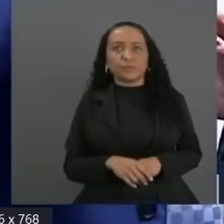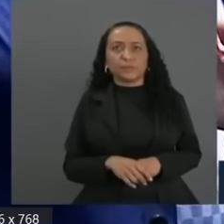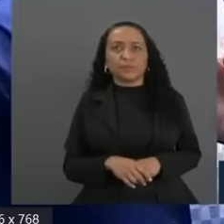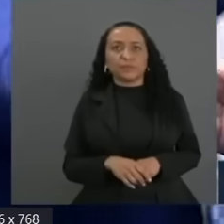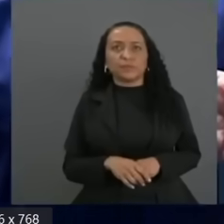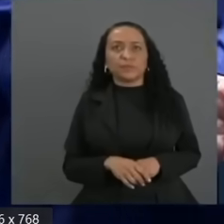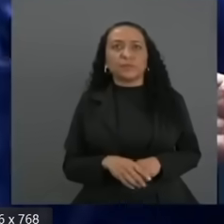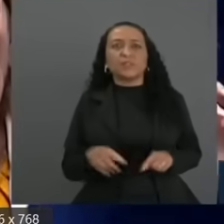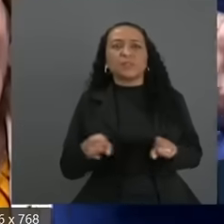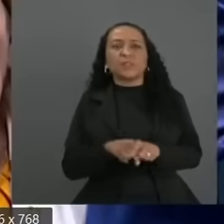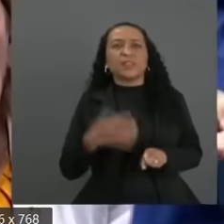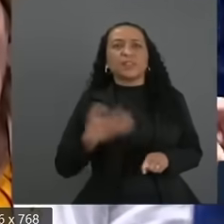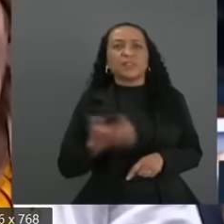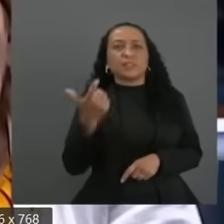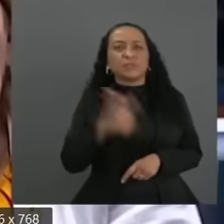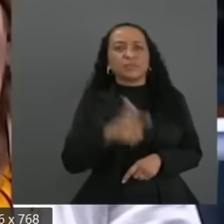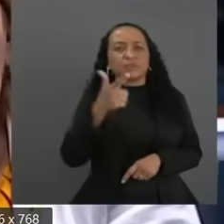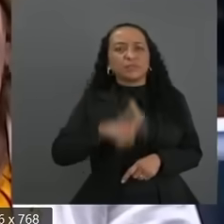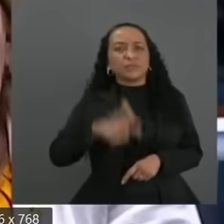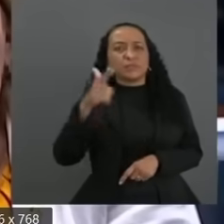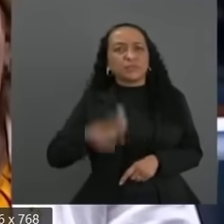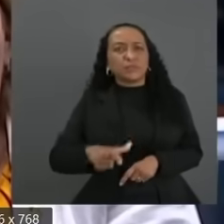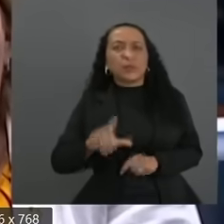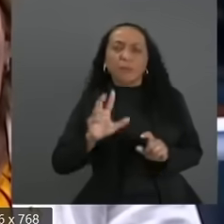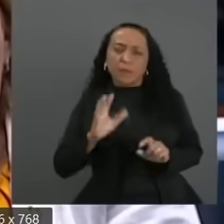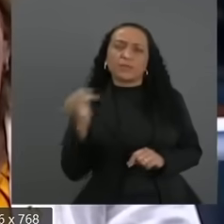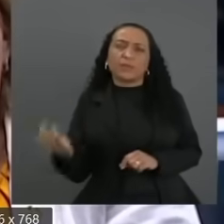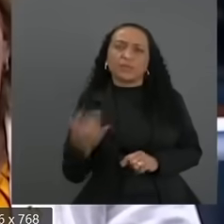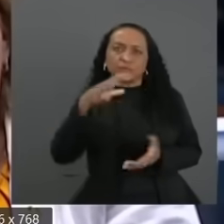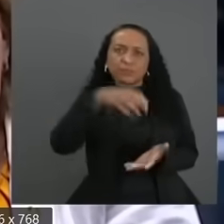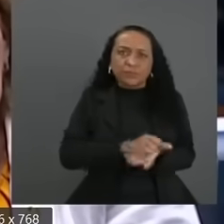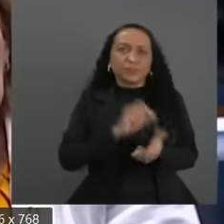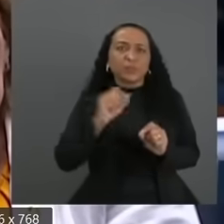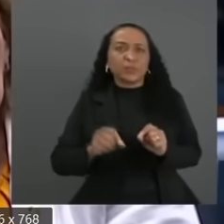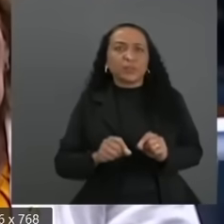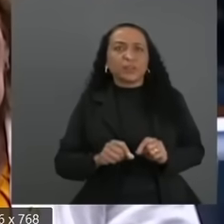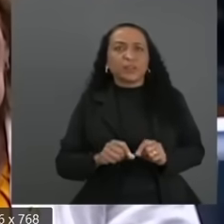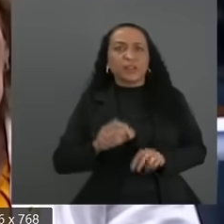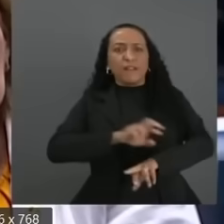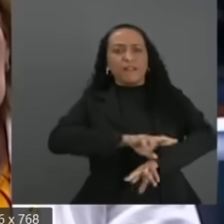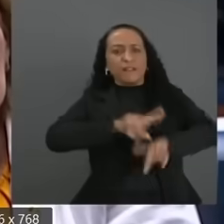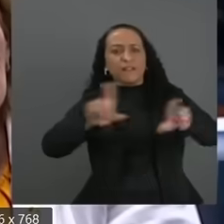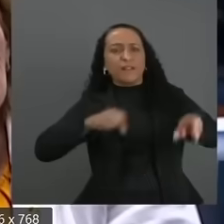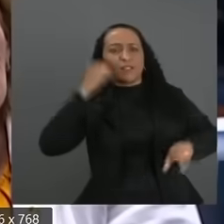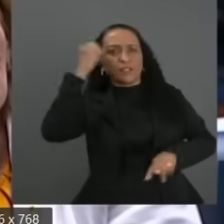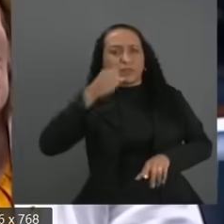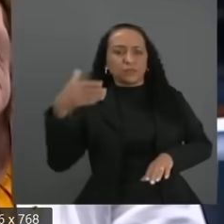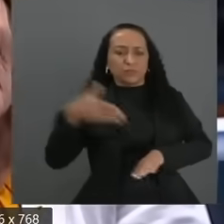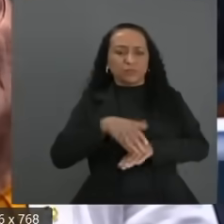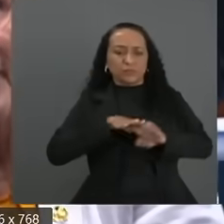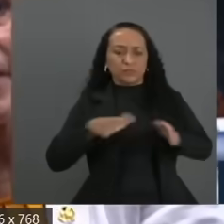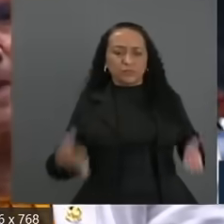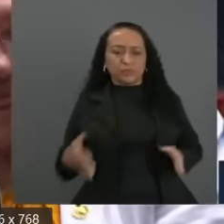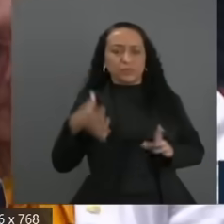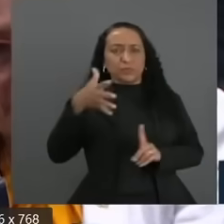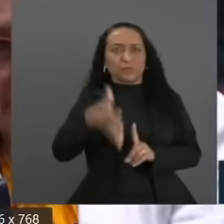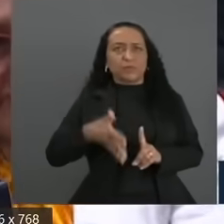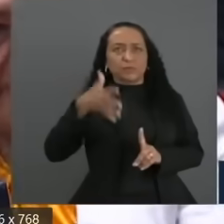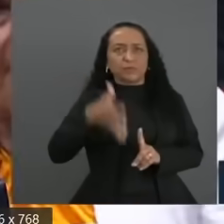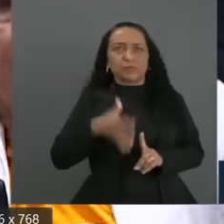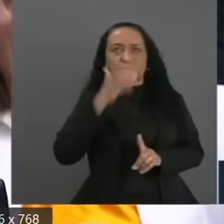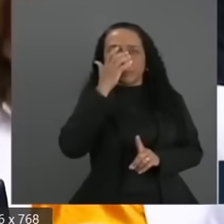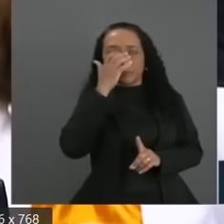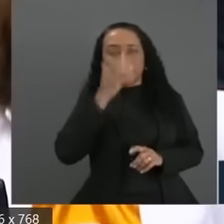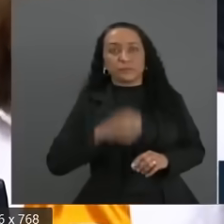ser repetitivo, mas é importante fazer o registro. Aqui vários senadores vieram à tribuna, falaram aqui do